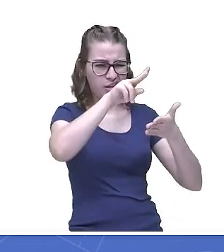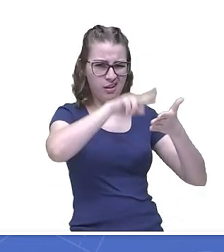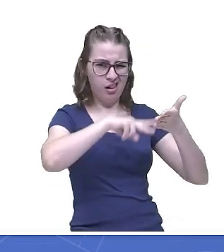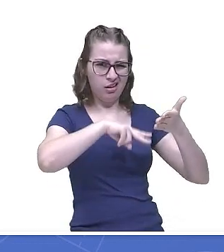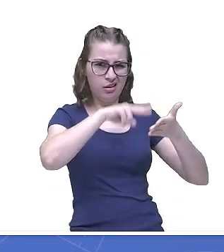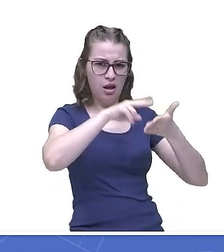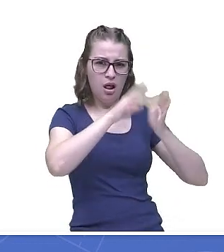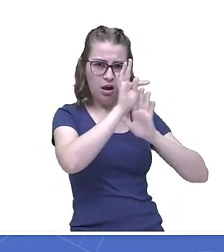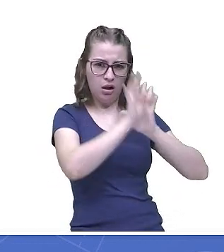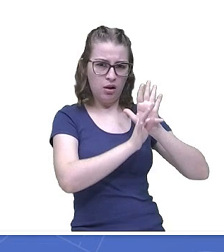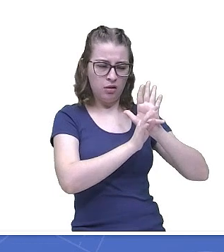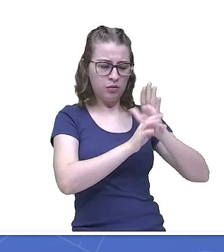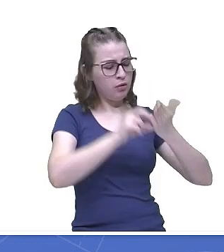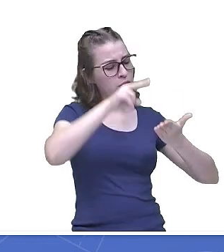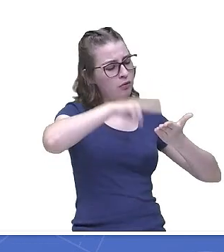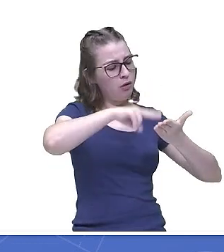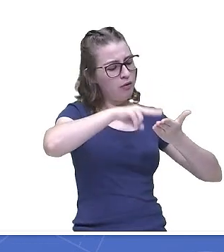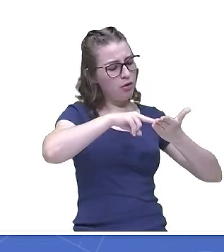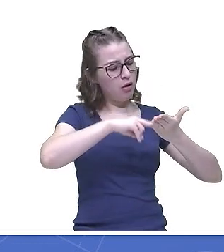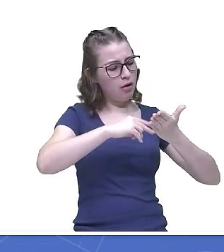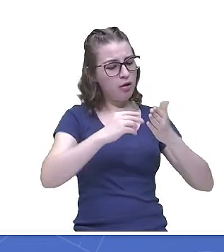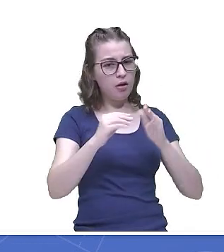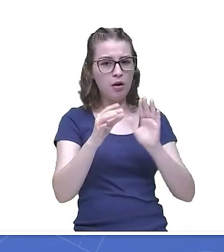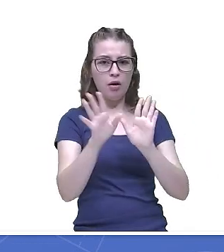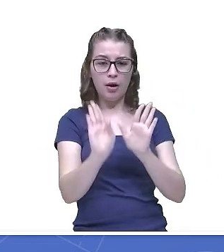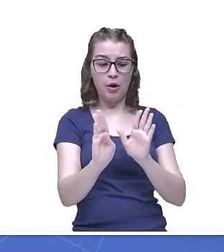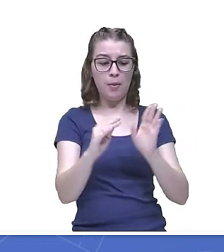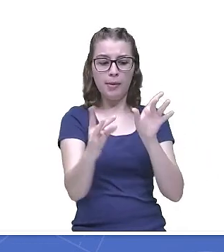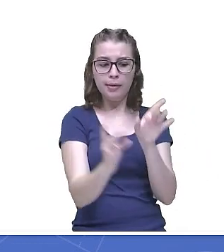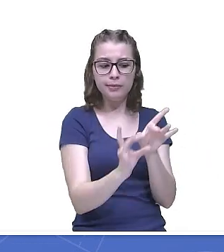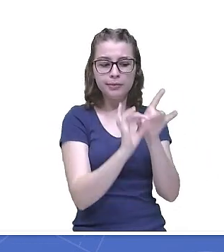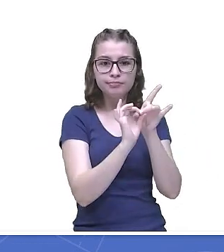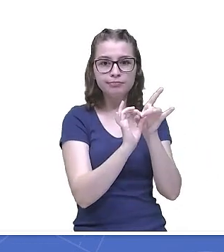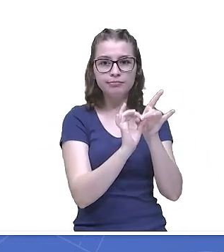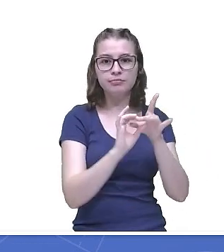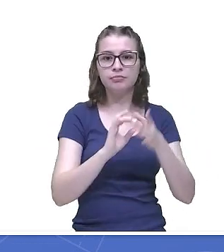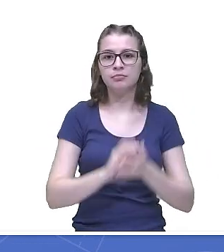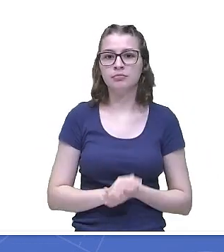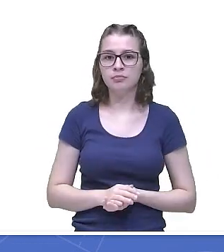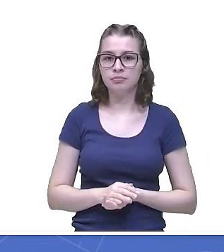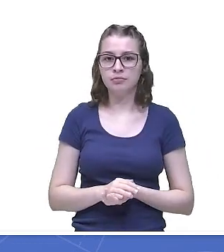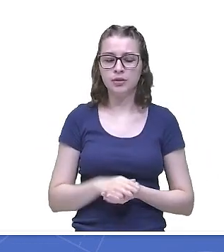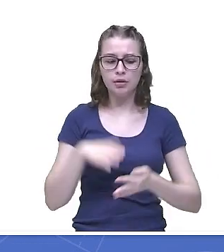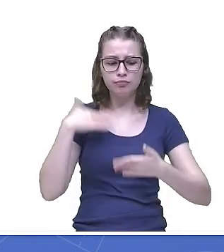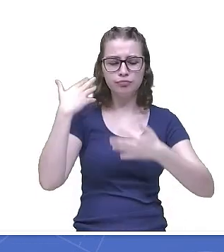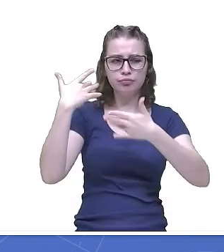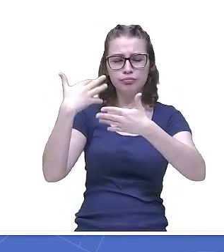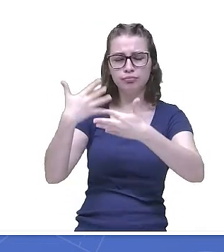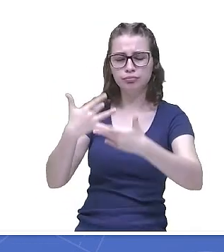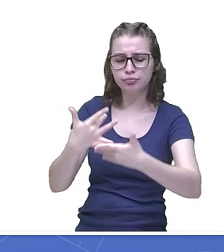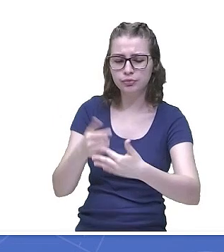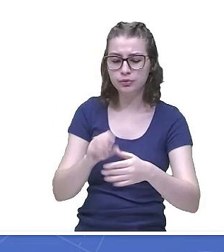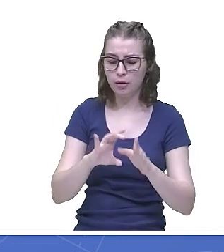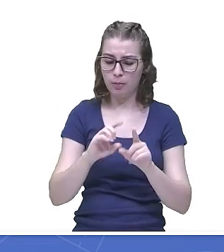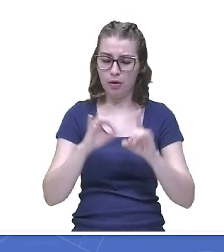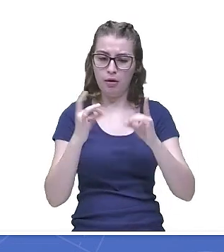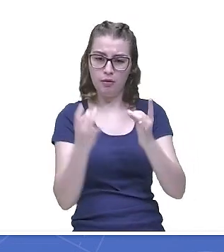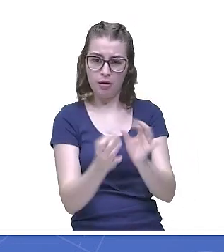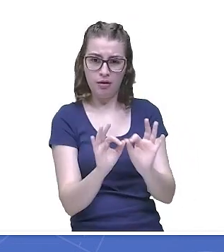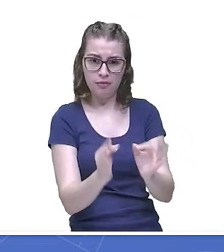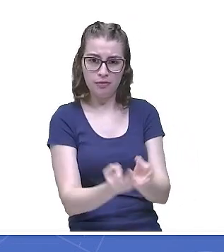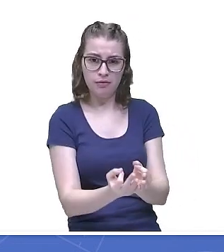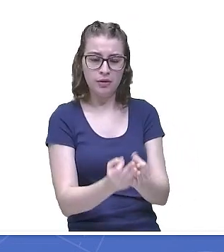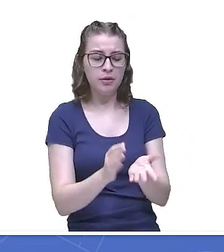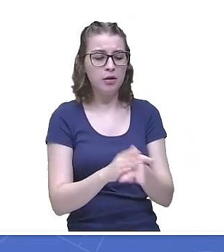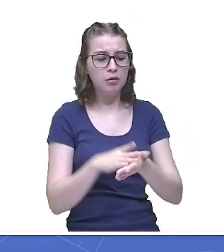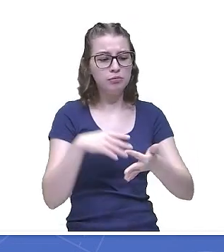das transformações sofridas pela instituição família, trazendo configurações que lhe dão